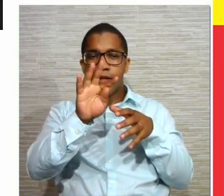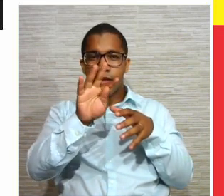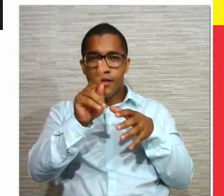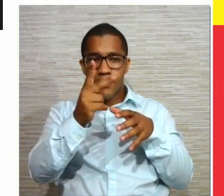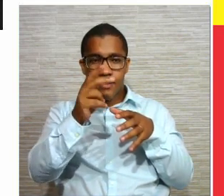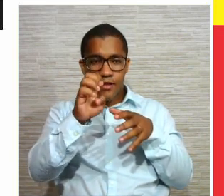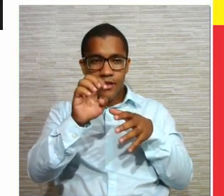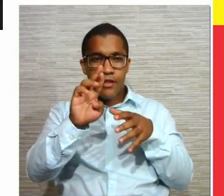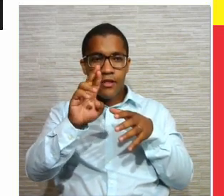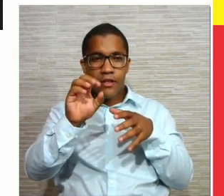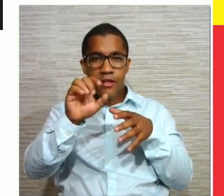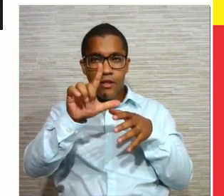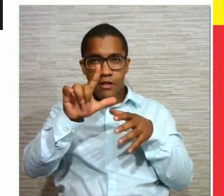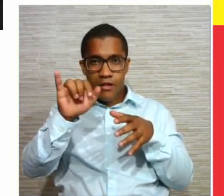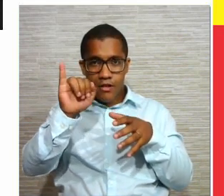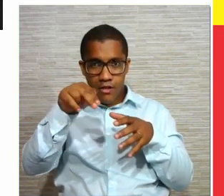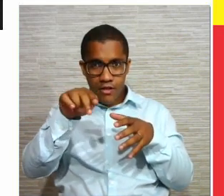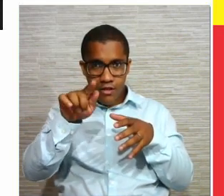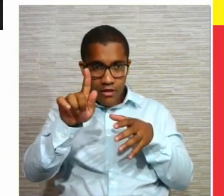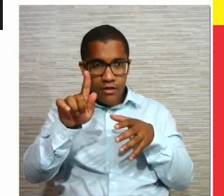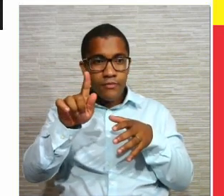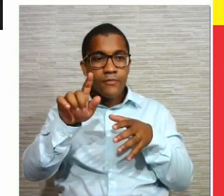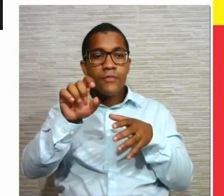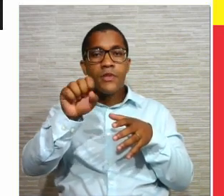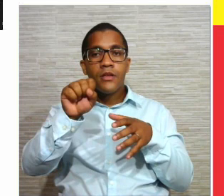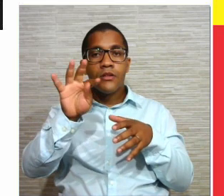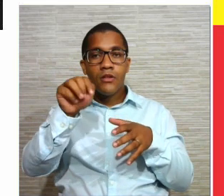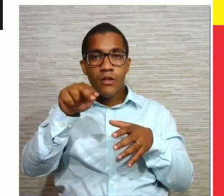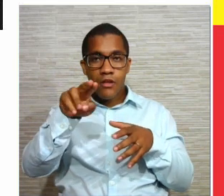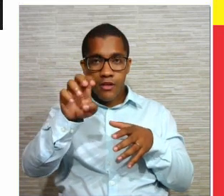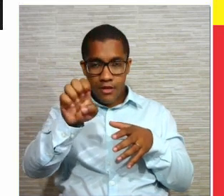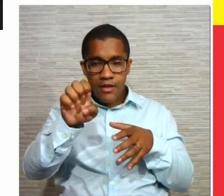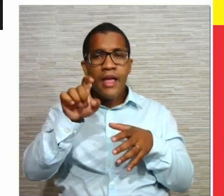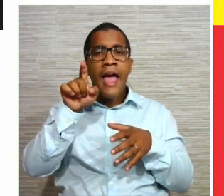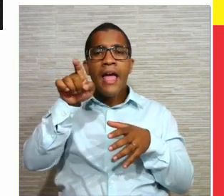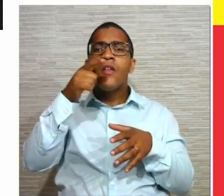frase muito interessante, ele fala: o mundo até